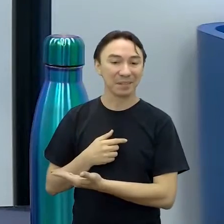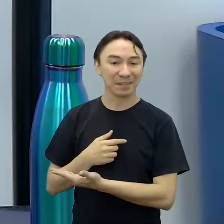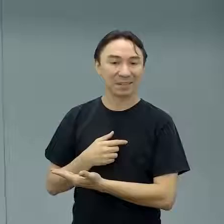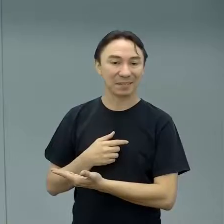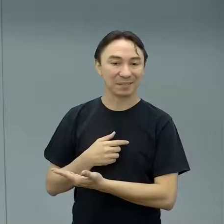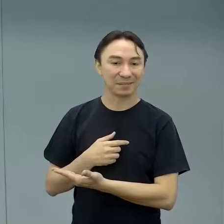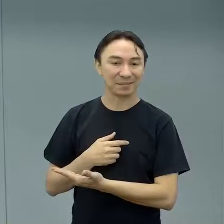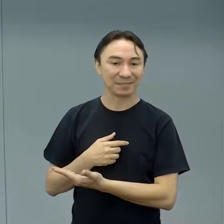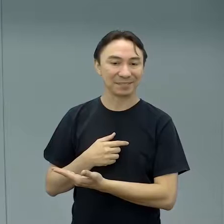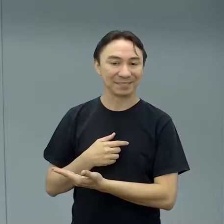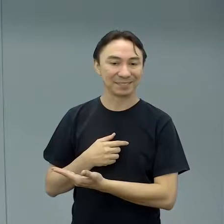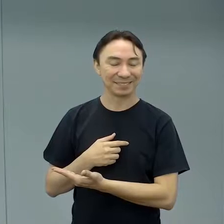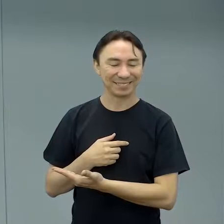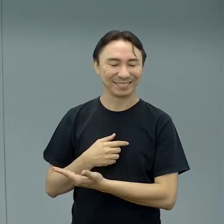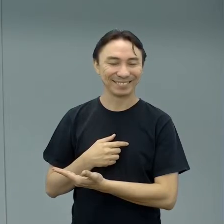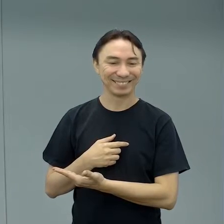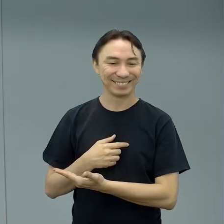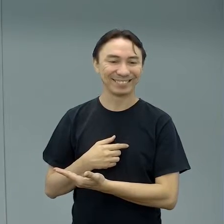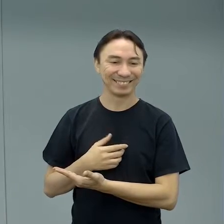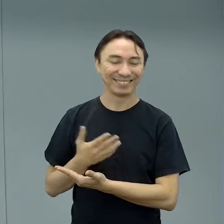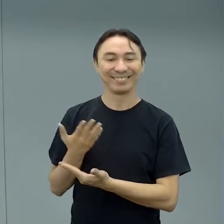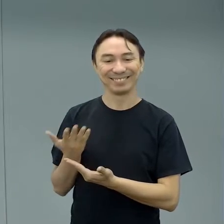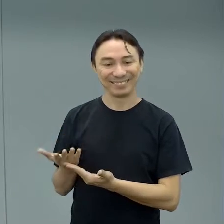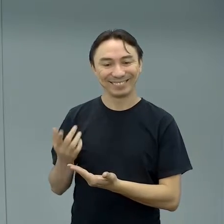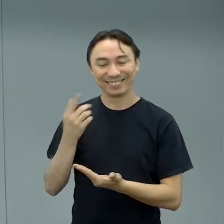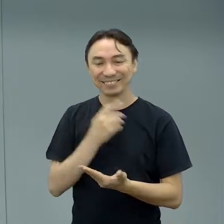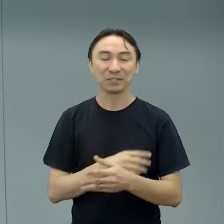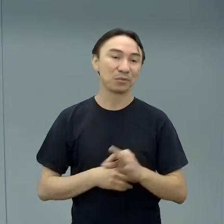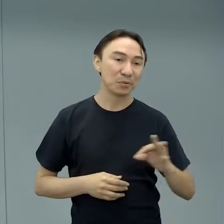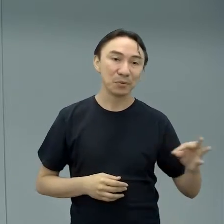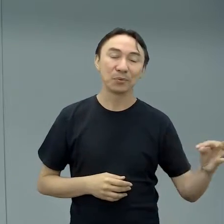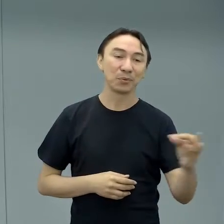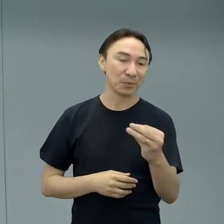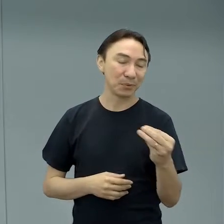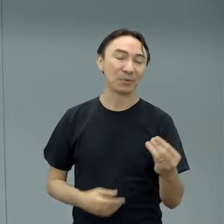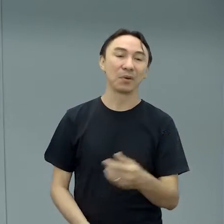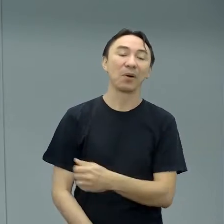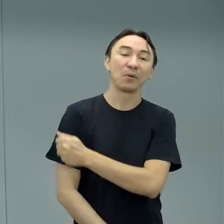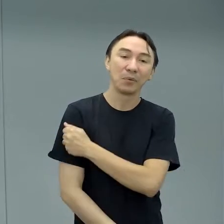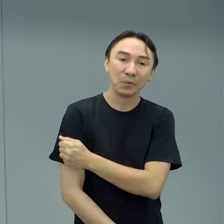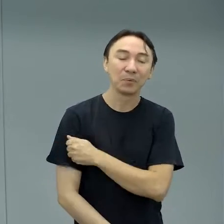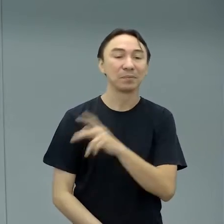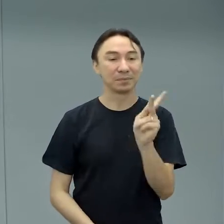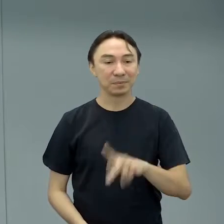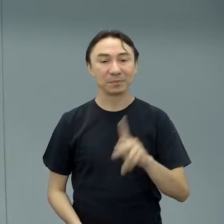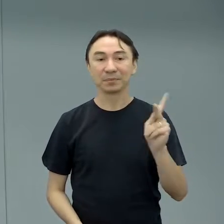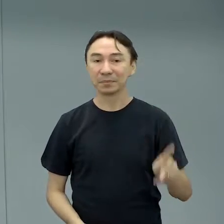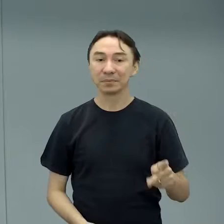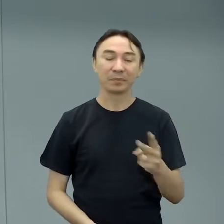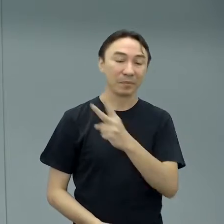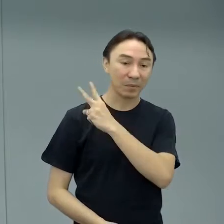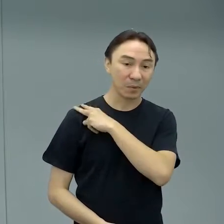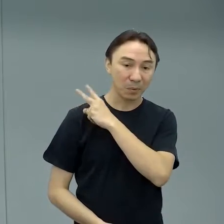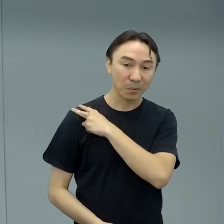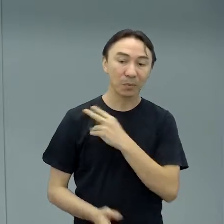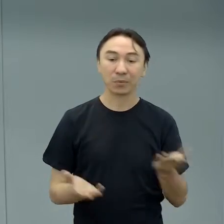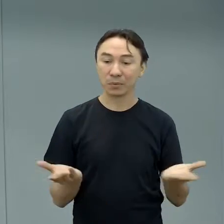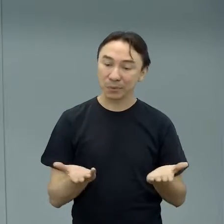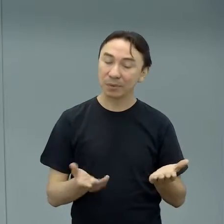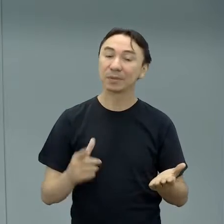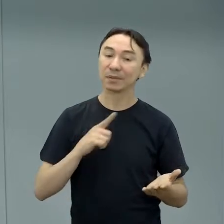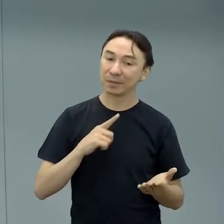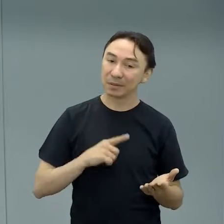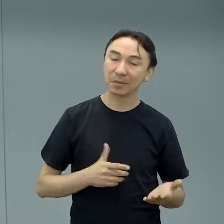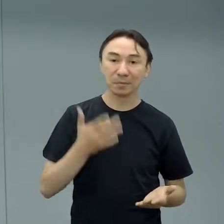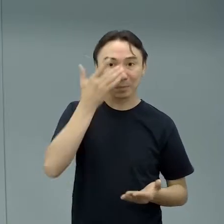Olá, Elaine. Olá, professores e alunos da segunda série. Hoje nós temos então uma convidada super especial,